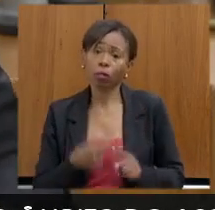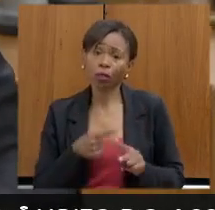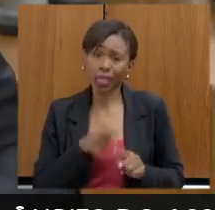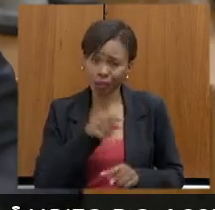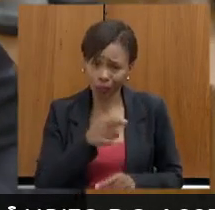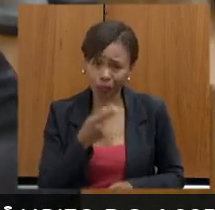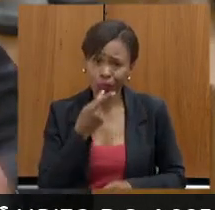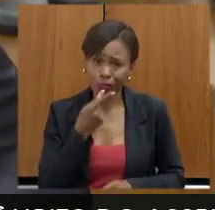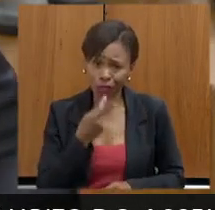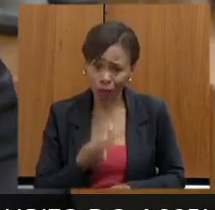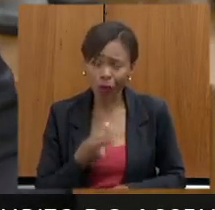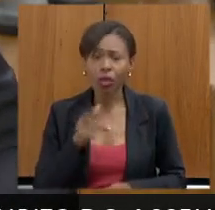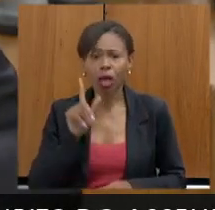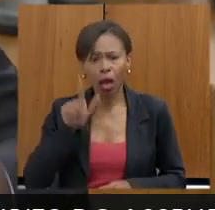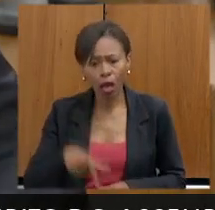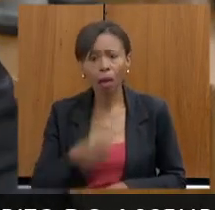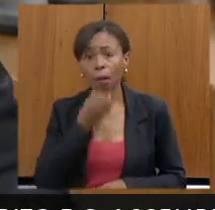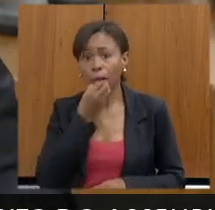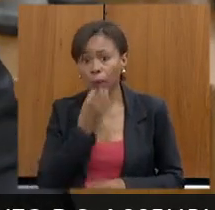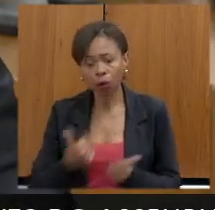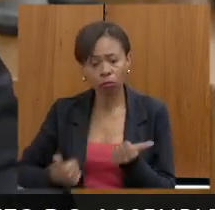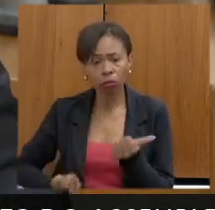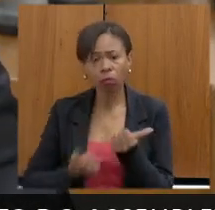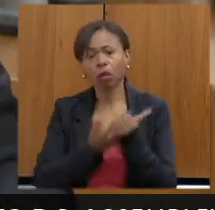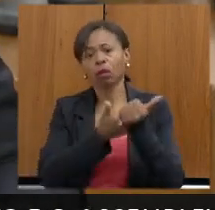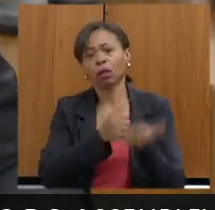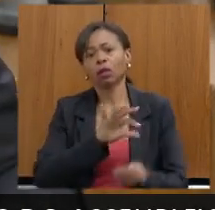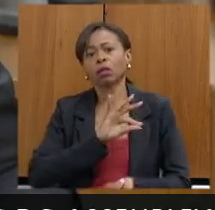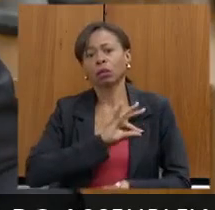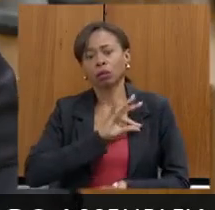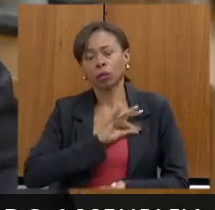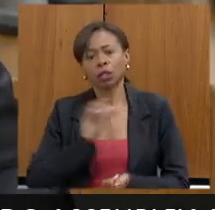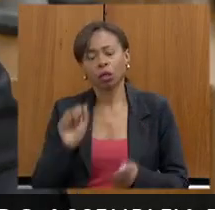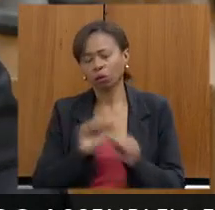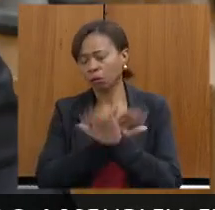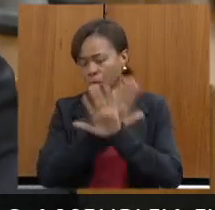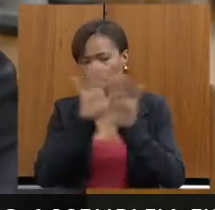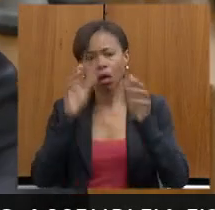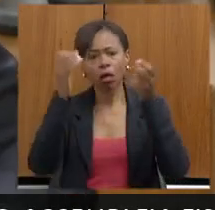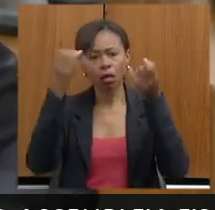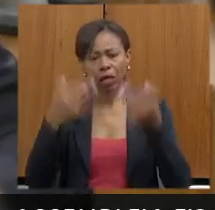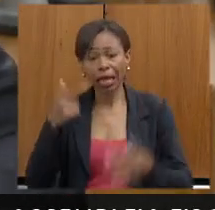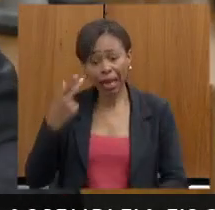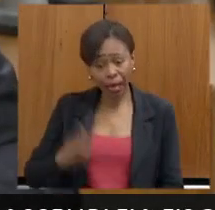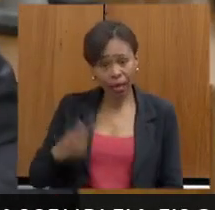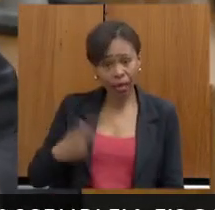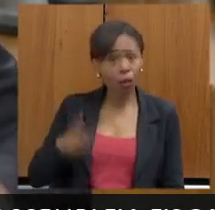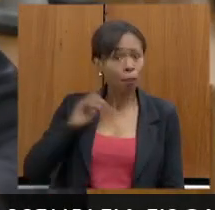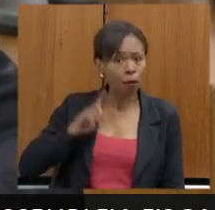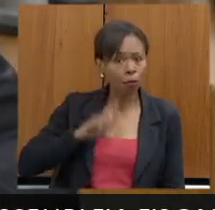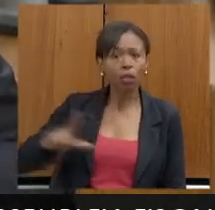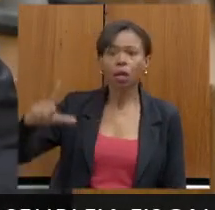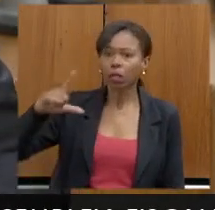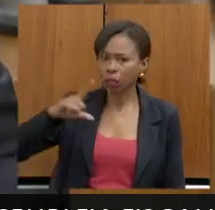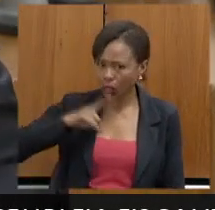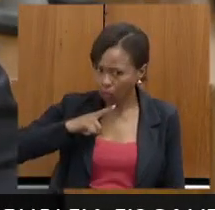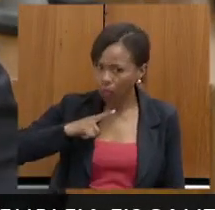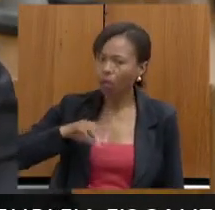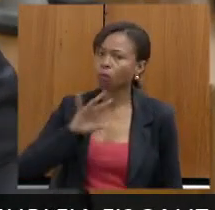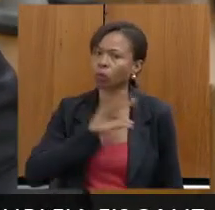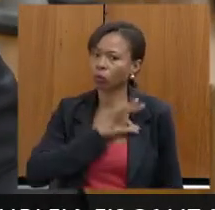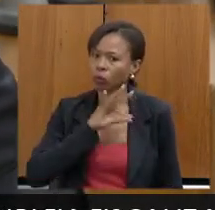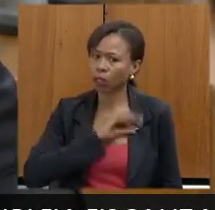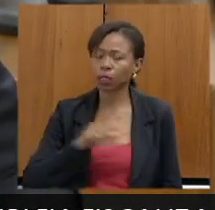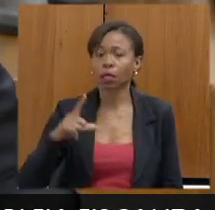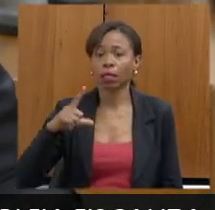bom muito bom ajudar esse apoio saber que tem esse apoio então fica bem tô aqui em Minas tem polícia e tem vários deputados